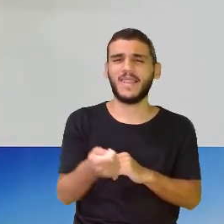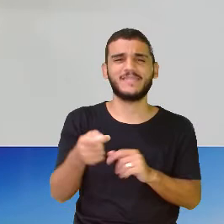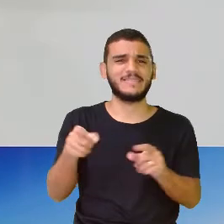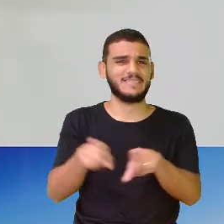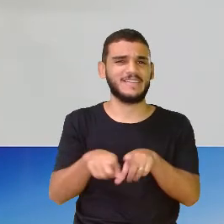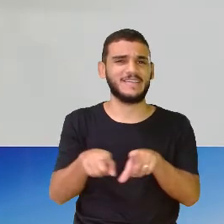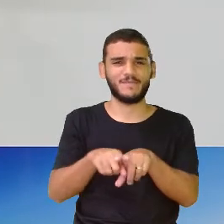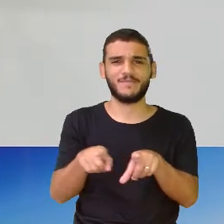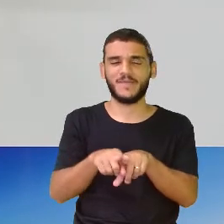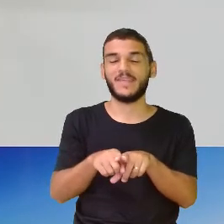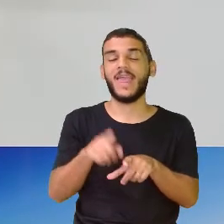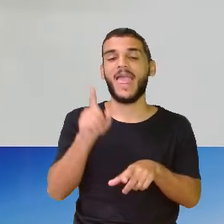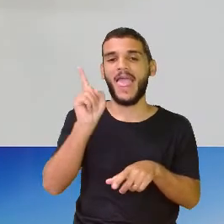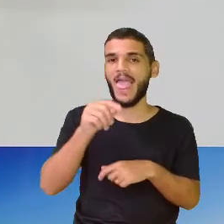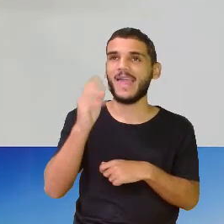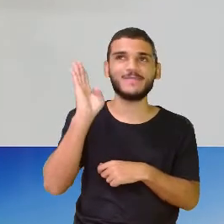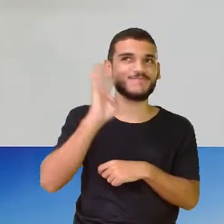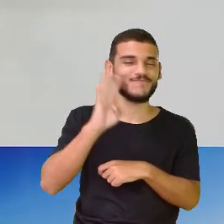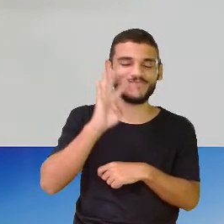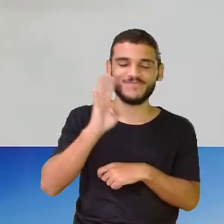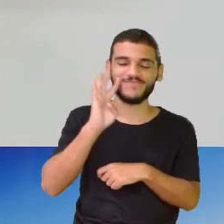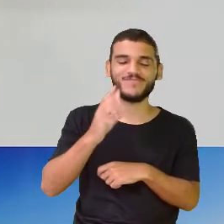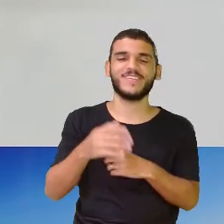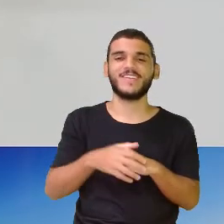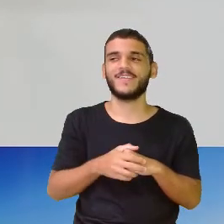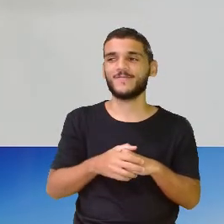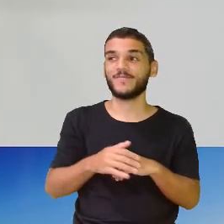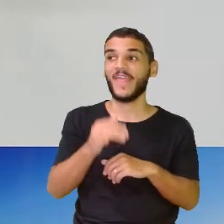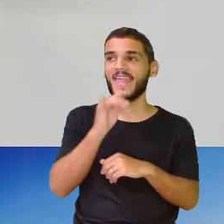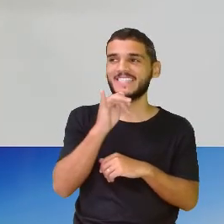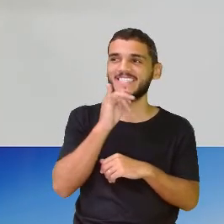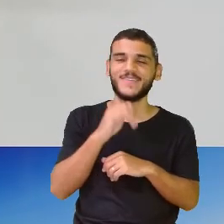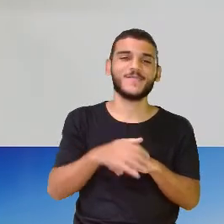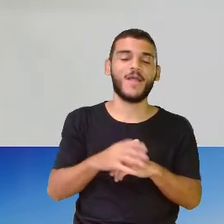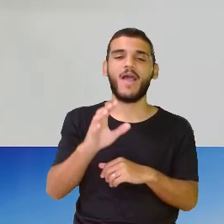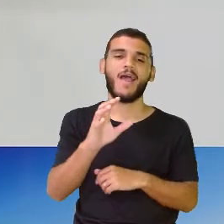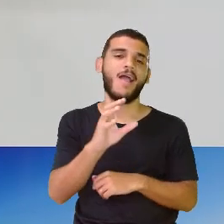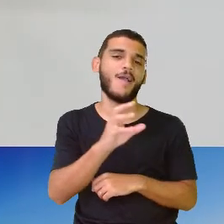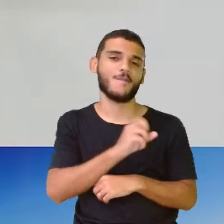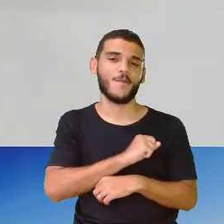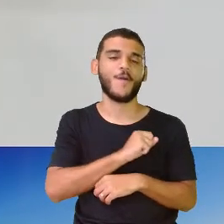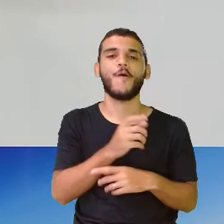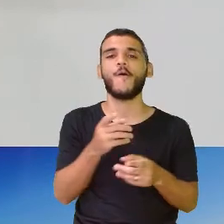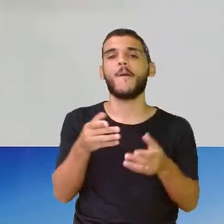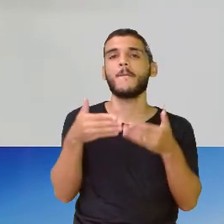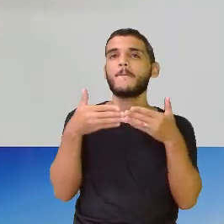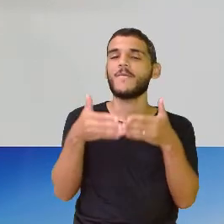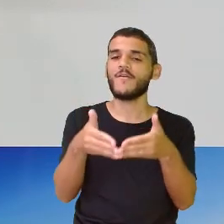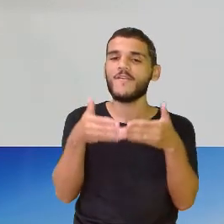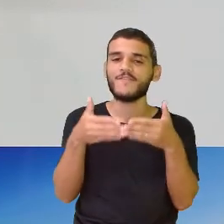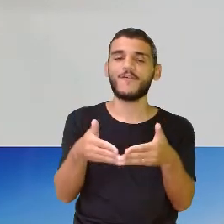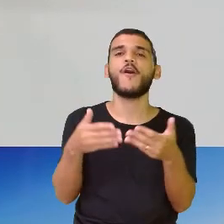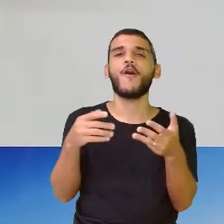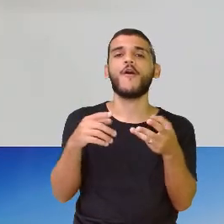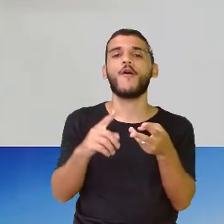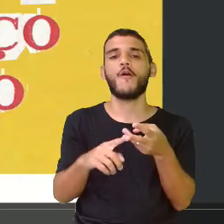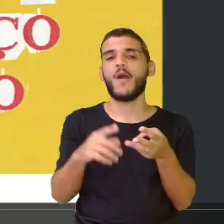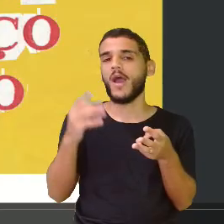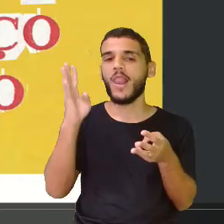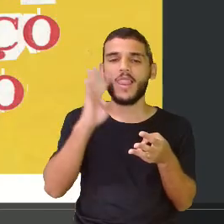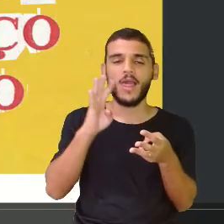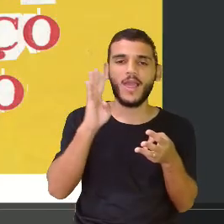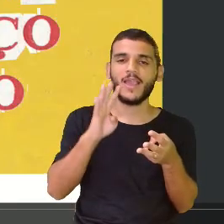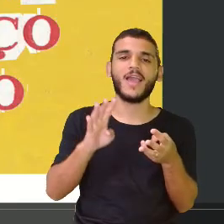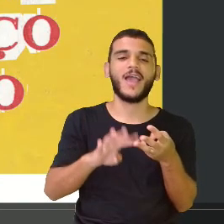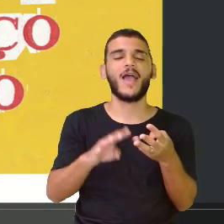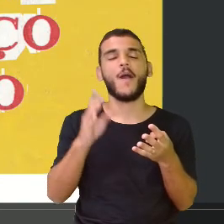são bem legais, como por exemplo, amor, por favor, bacana,